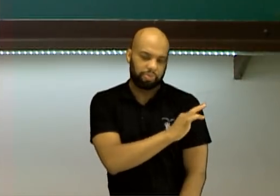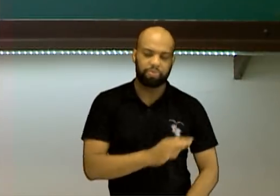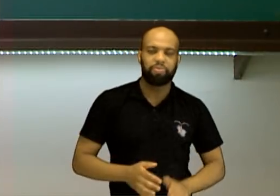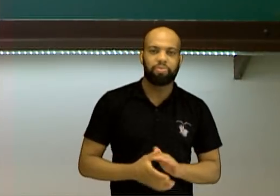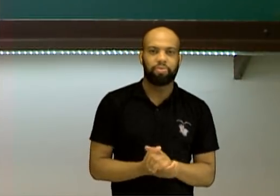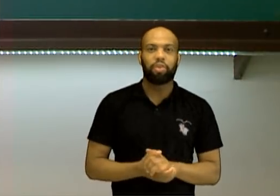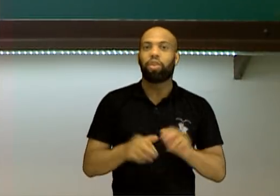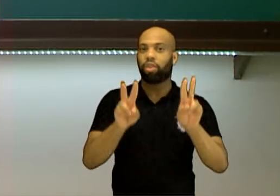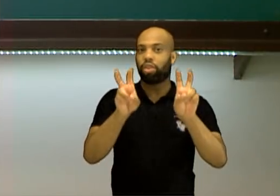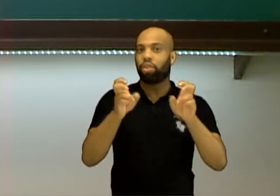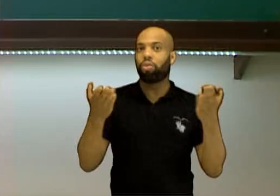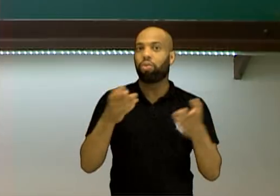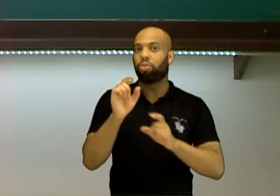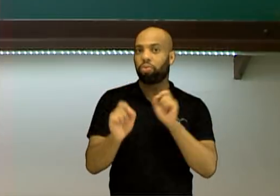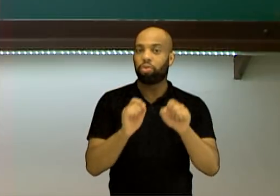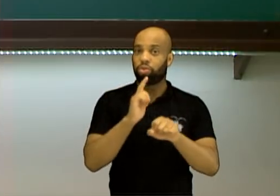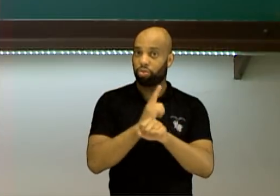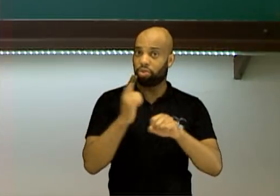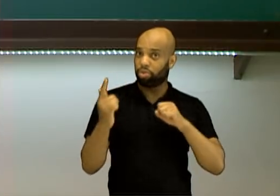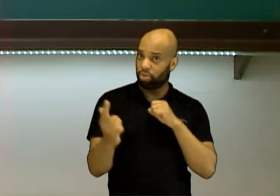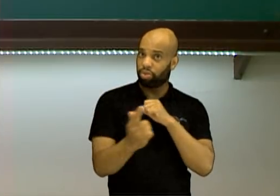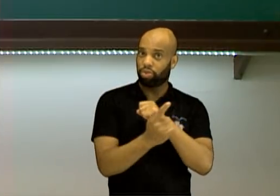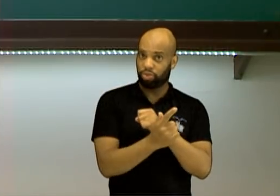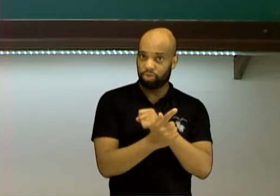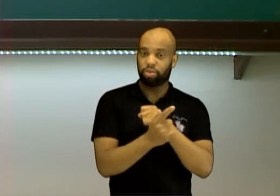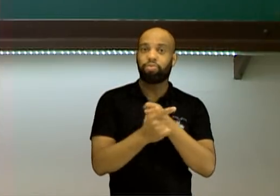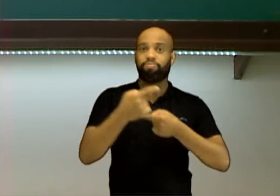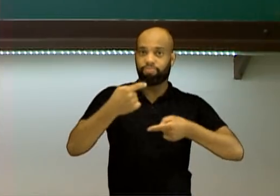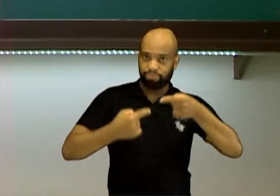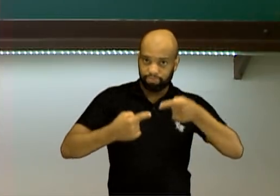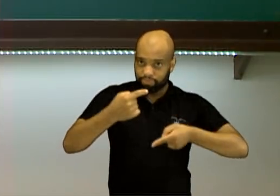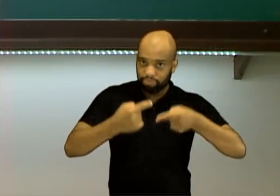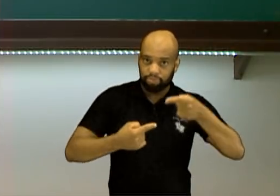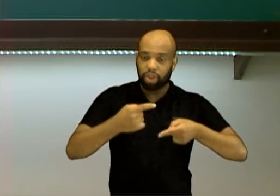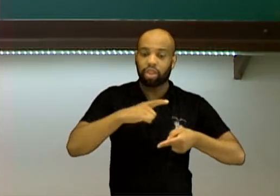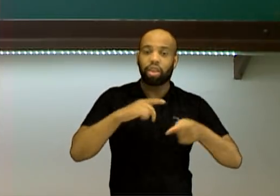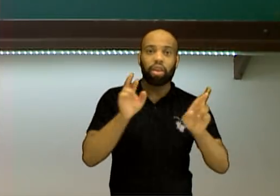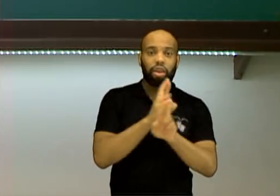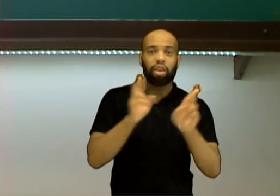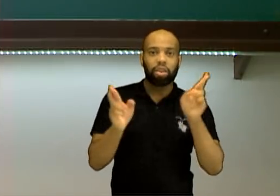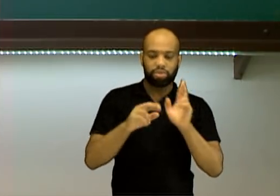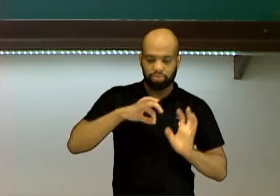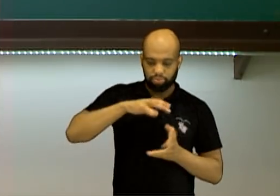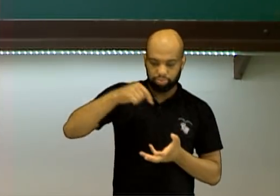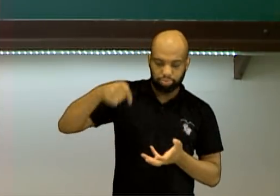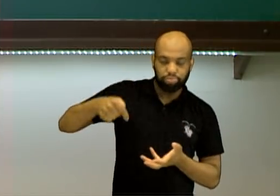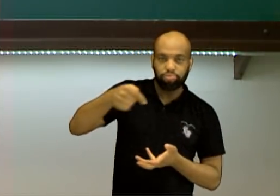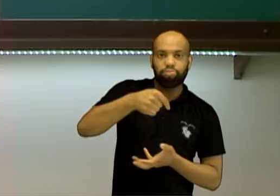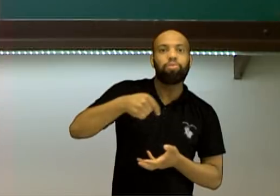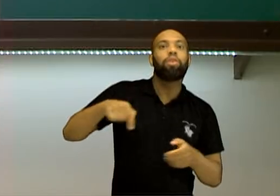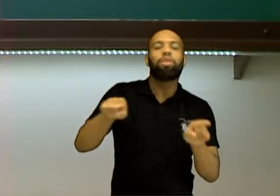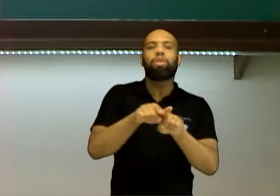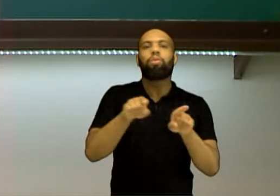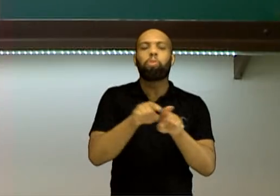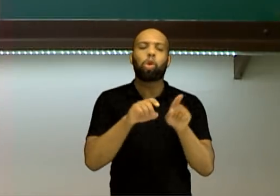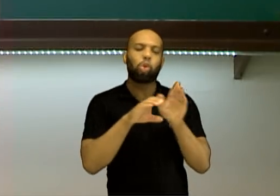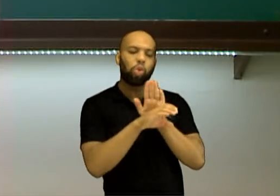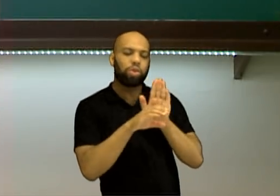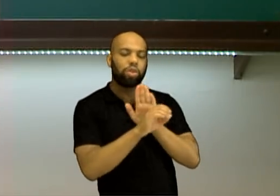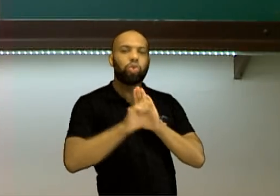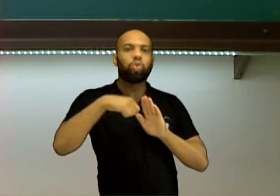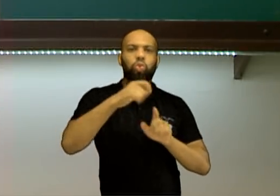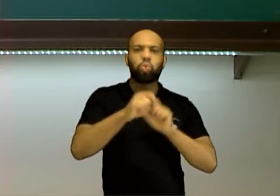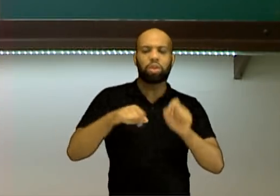O tema da nossa aula de hoje é Geopolítica e Relações Internacionais e também vamos conhecer alguns conceitos de